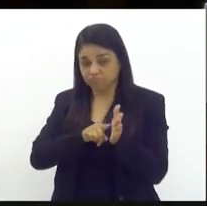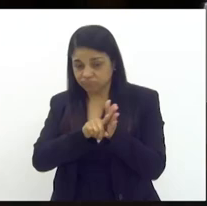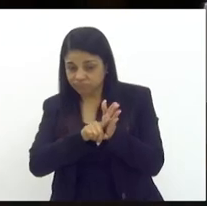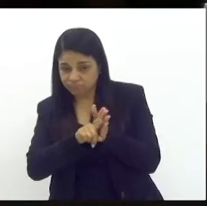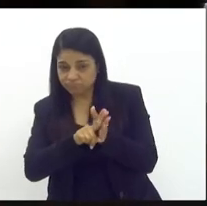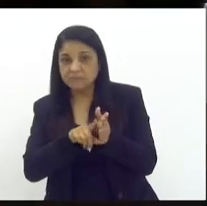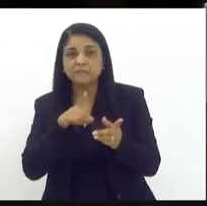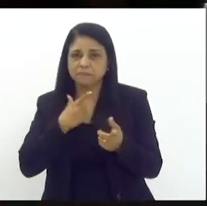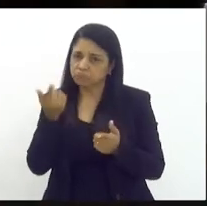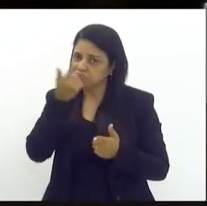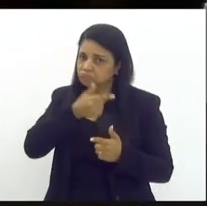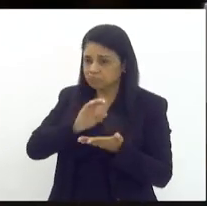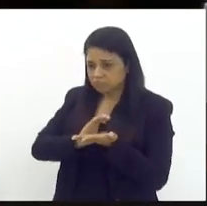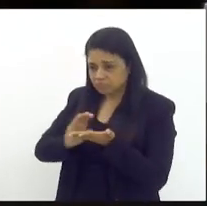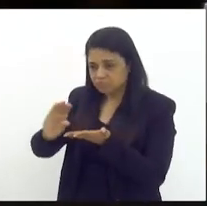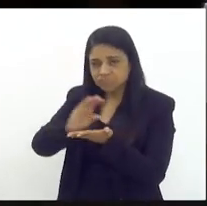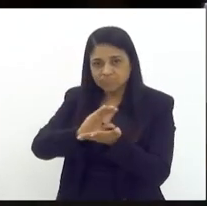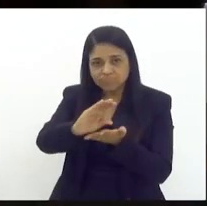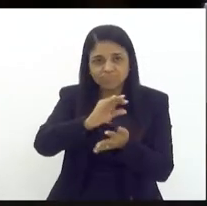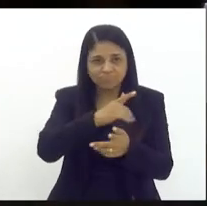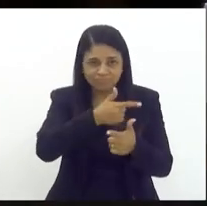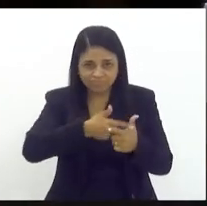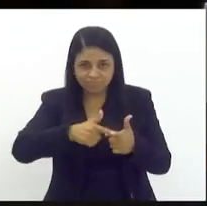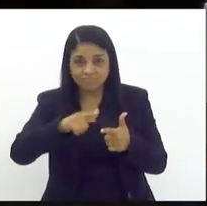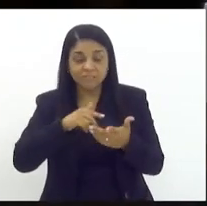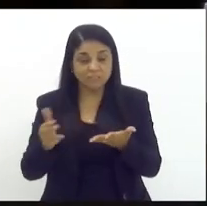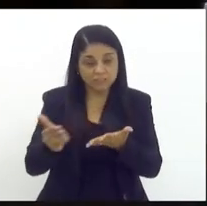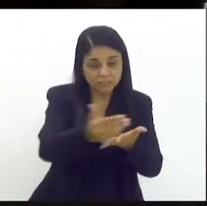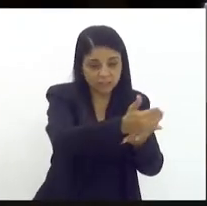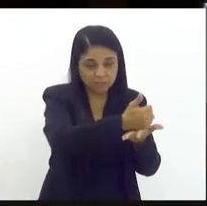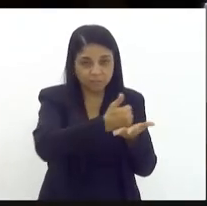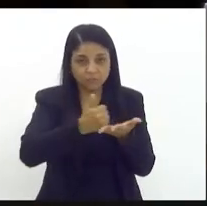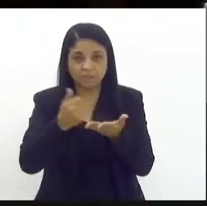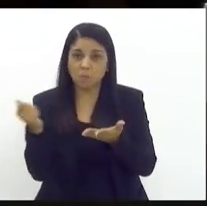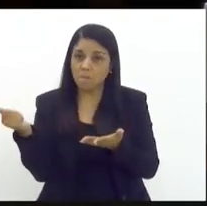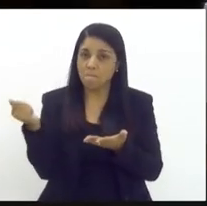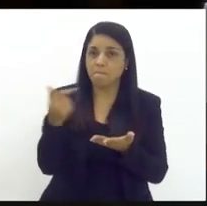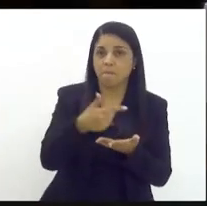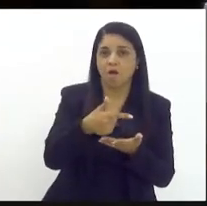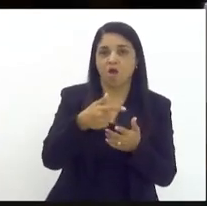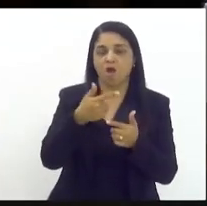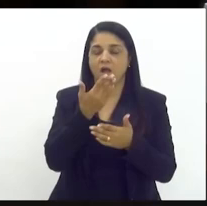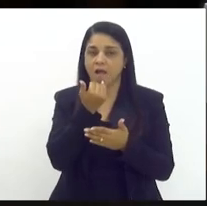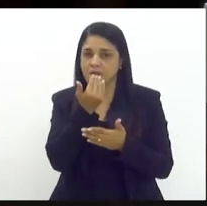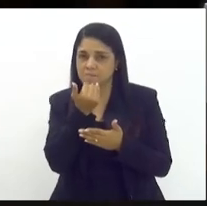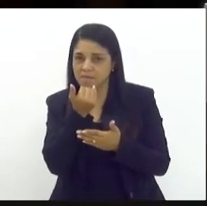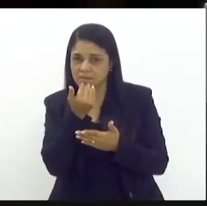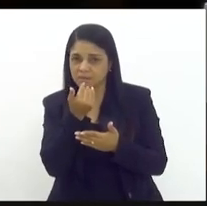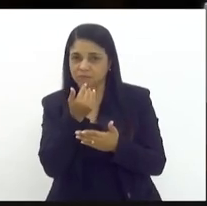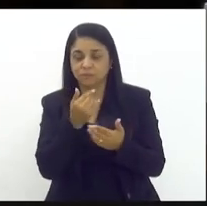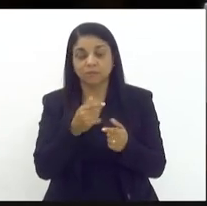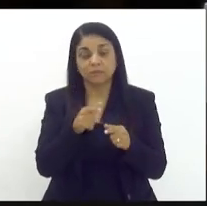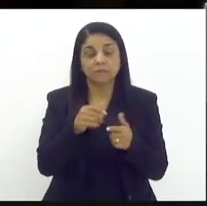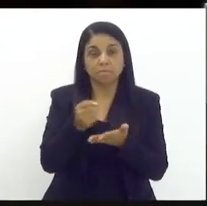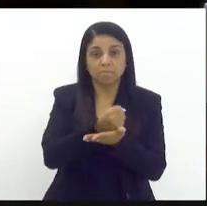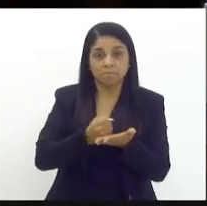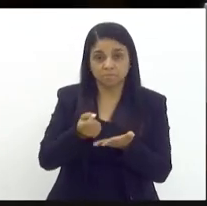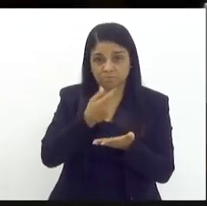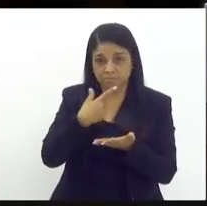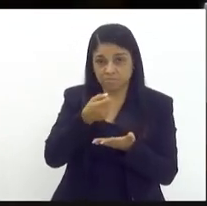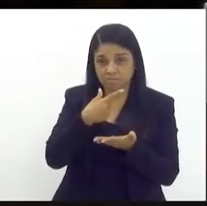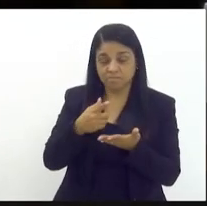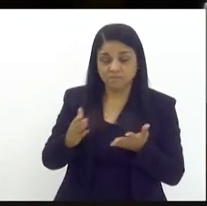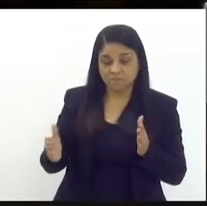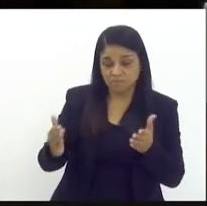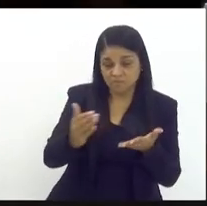redistributivo porque ainda que você tem uma tributação maior sobre alimentos e sobre medicamentos a extensão da base tributária